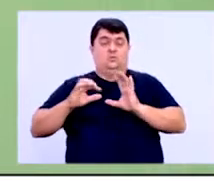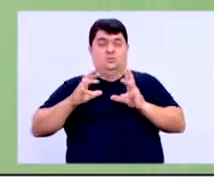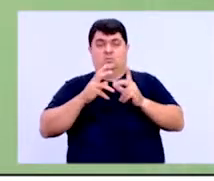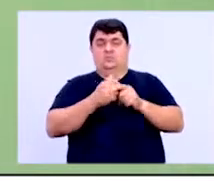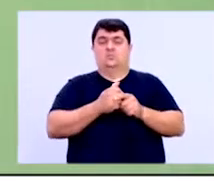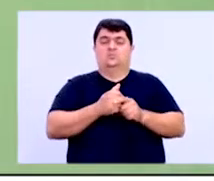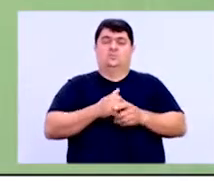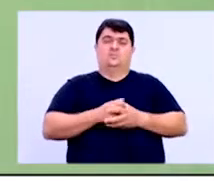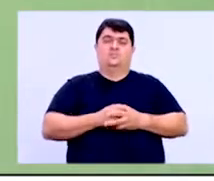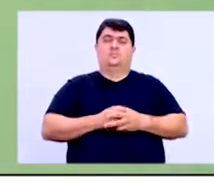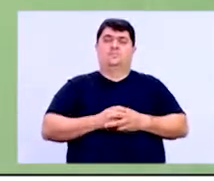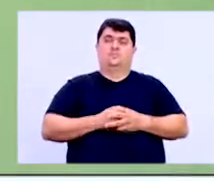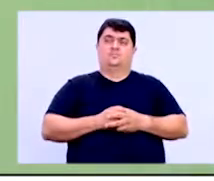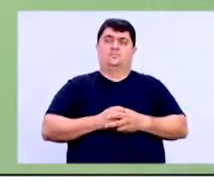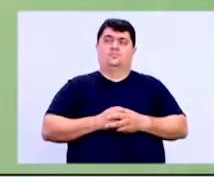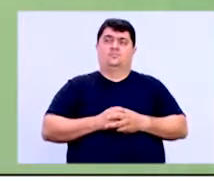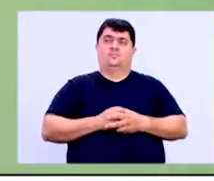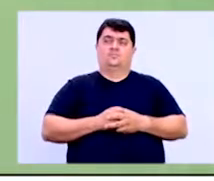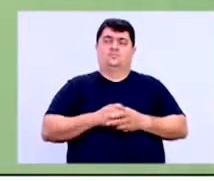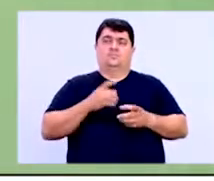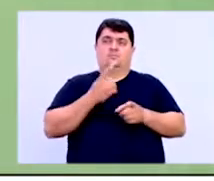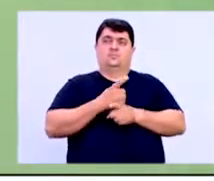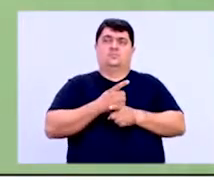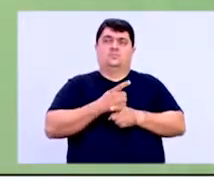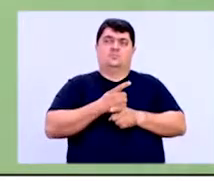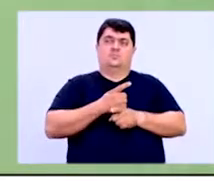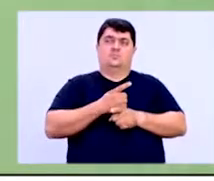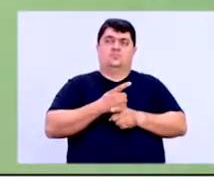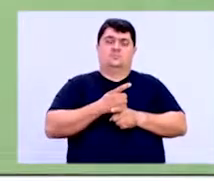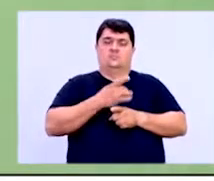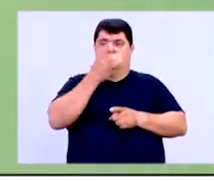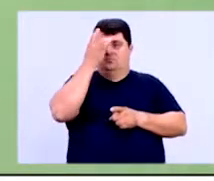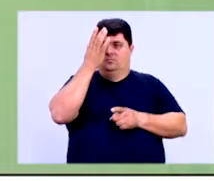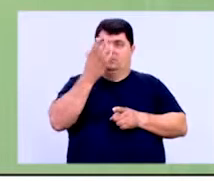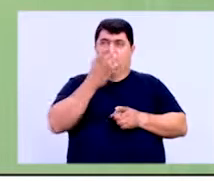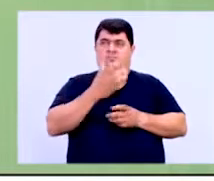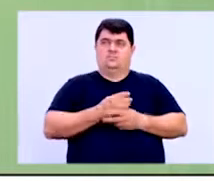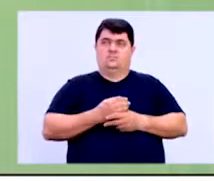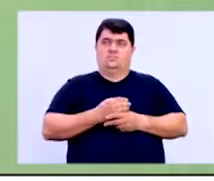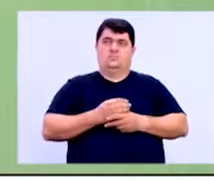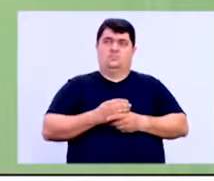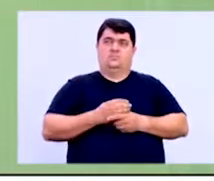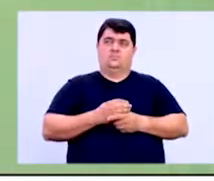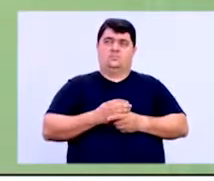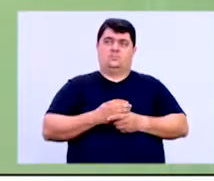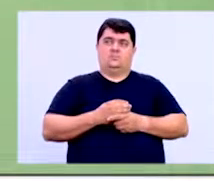vai ser calculado. Calculou, achou o valor, aí fica fácil. O que a gente vai fazer?